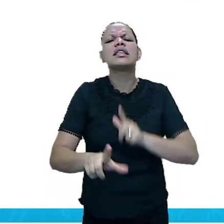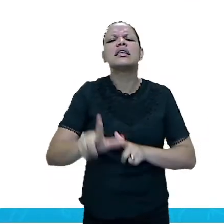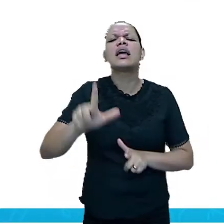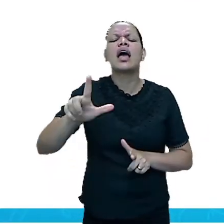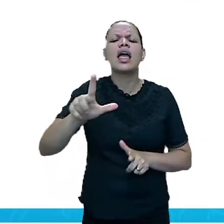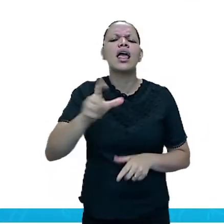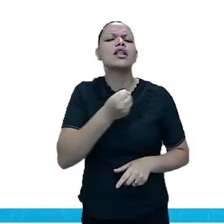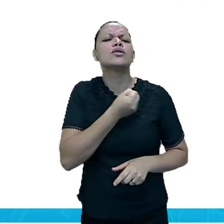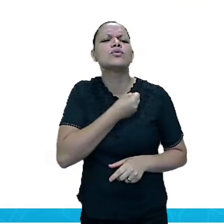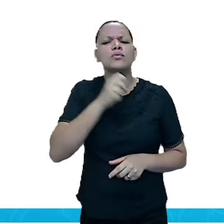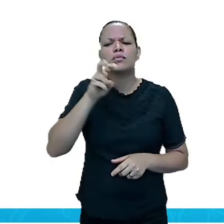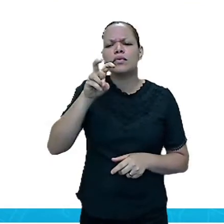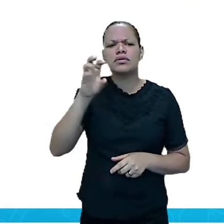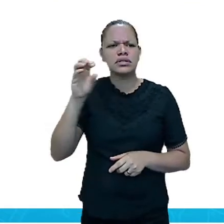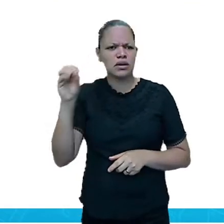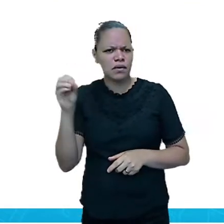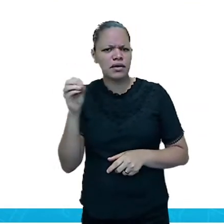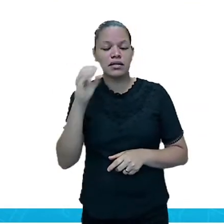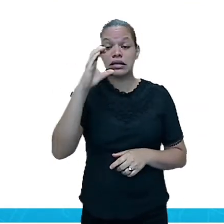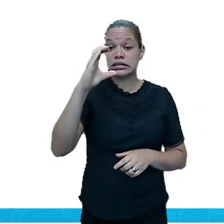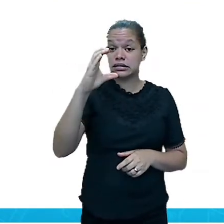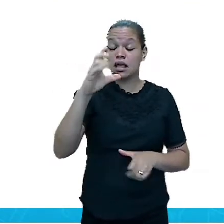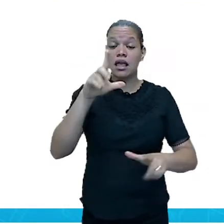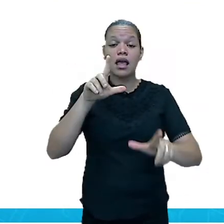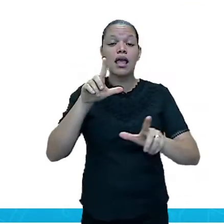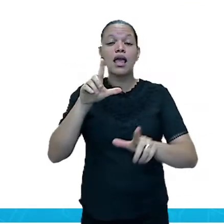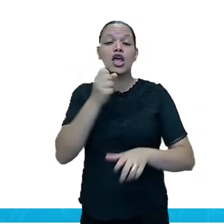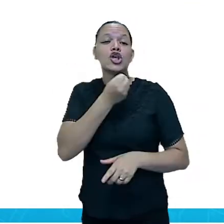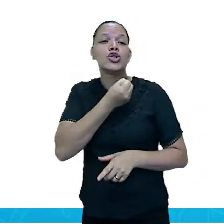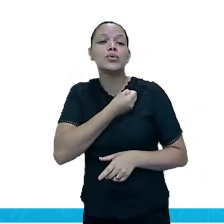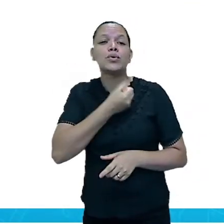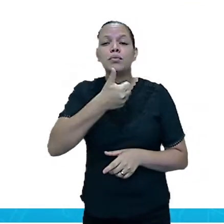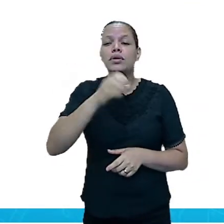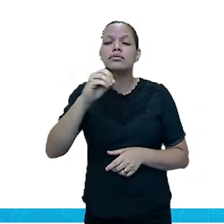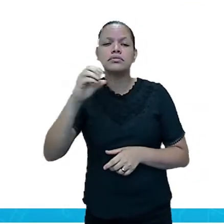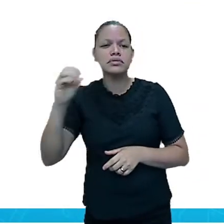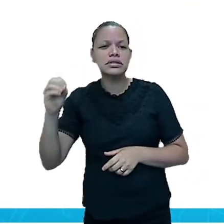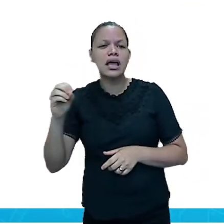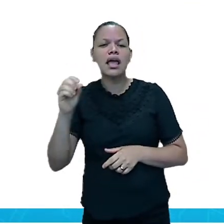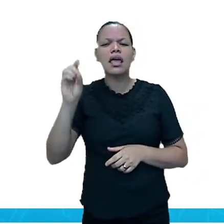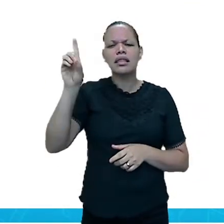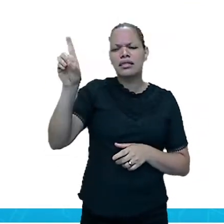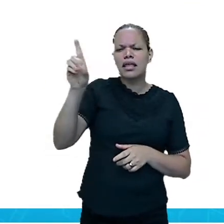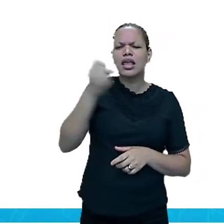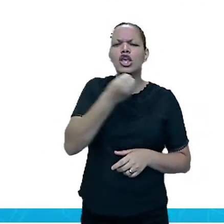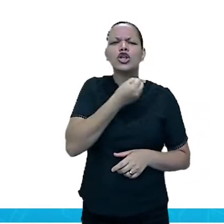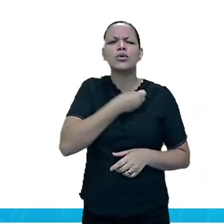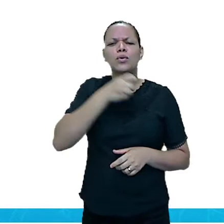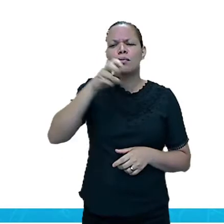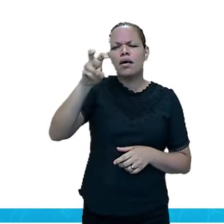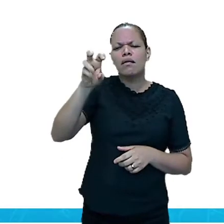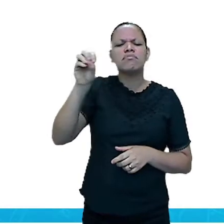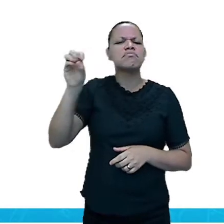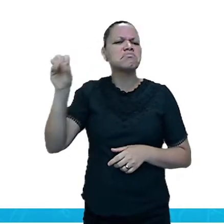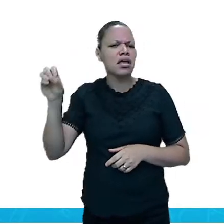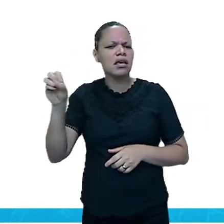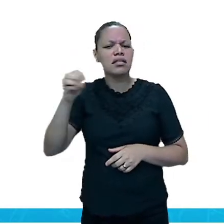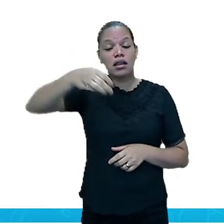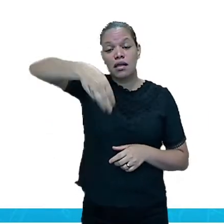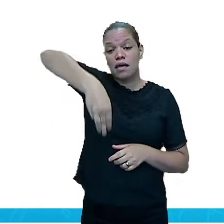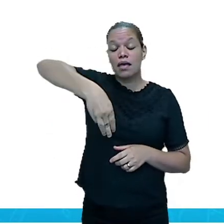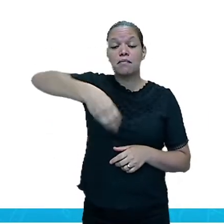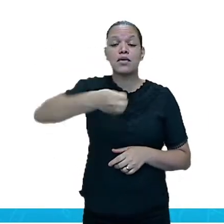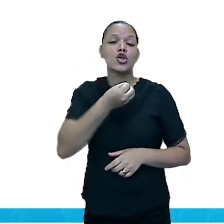D maiúscula representa o número 500. E a letra M maiúscula representa o 1000. A partir